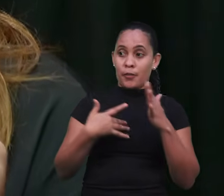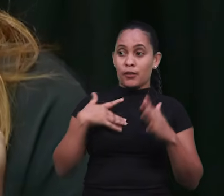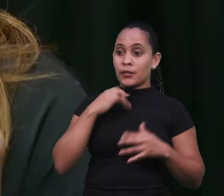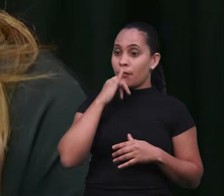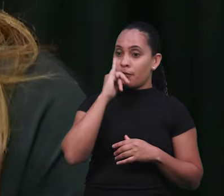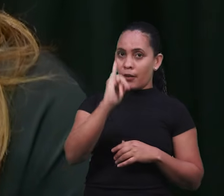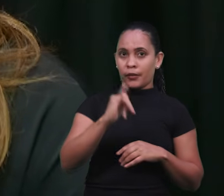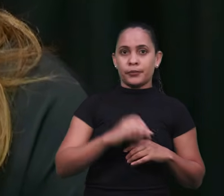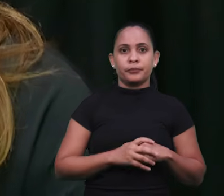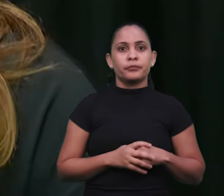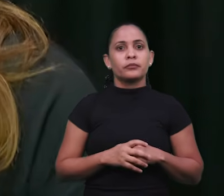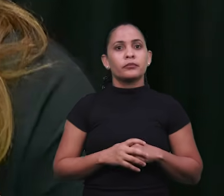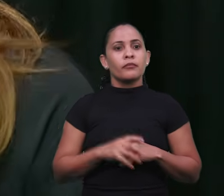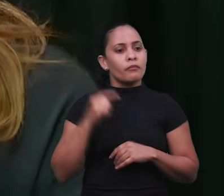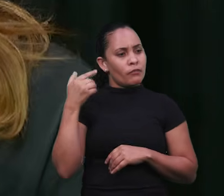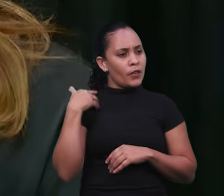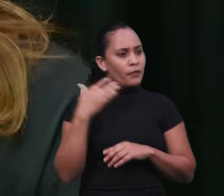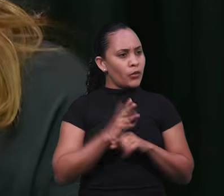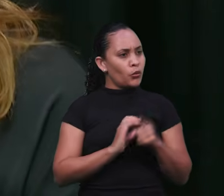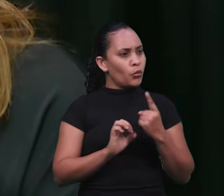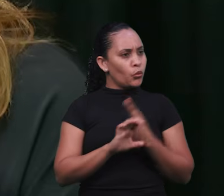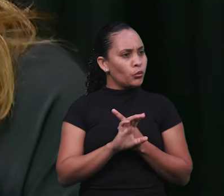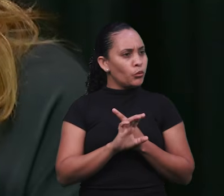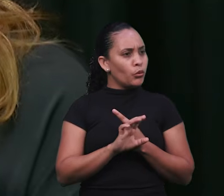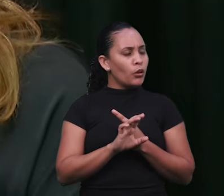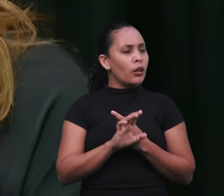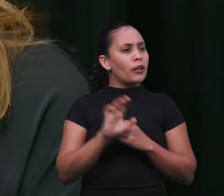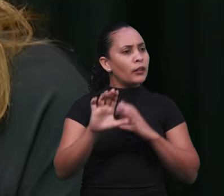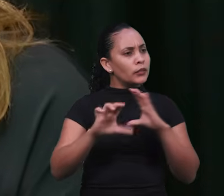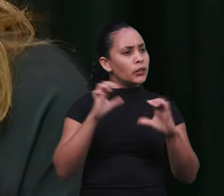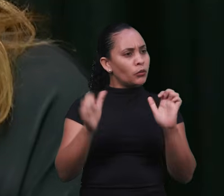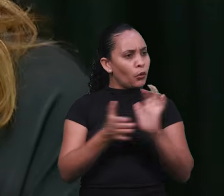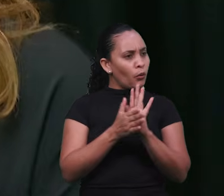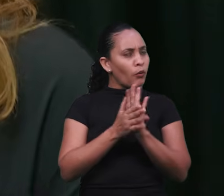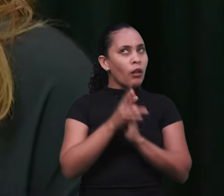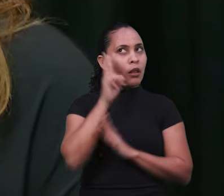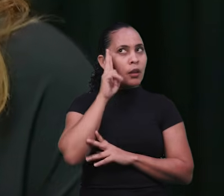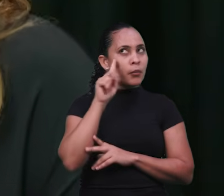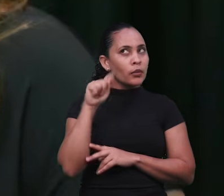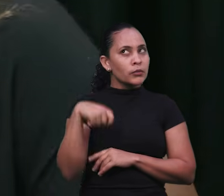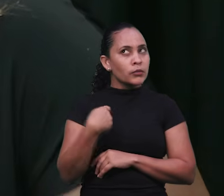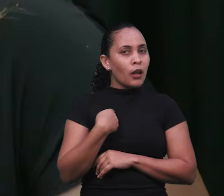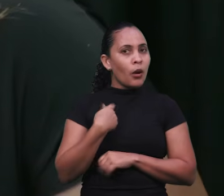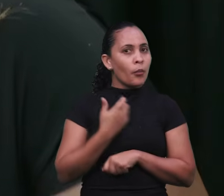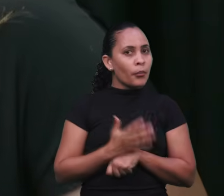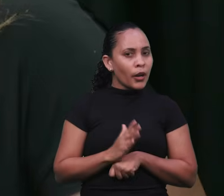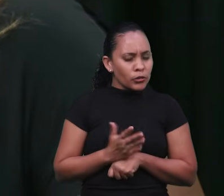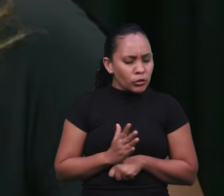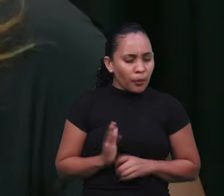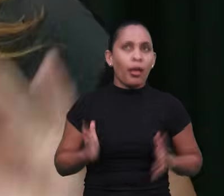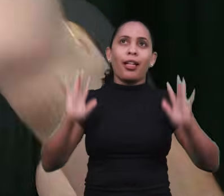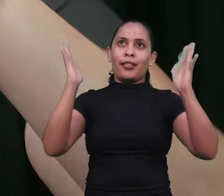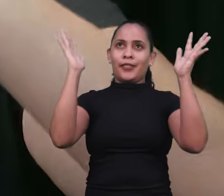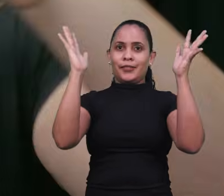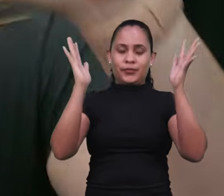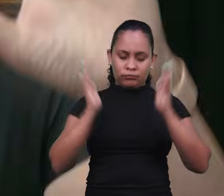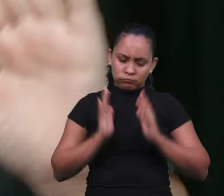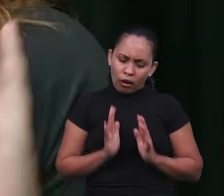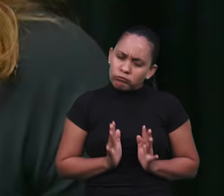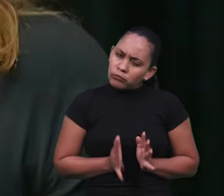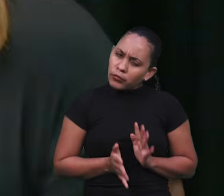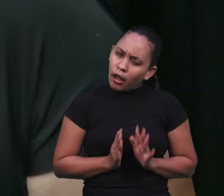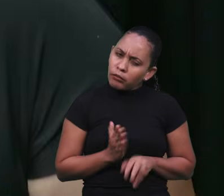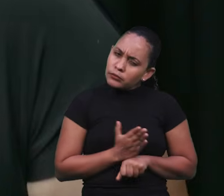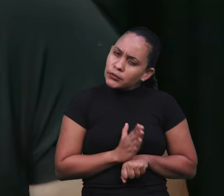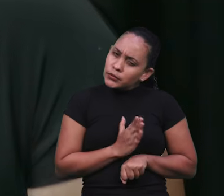assim: gente, tá no culto, ouviu um louvor? Lembrou do sinal? Pratica. Aqui embaixo, aqui, Não precisa levantar a mão, fazer o céu